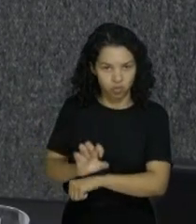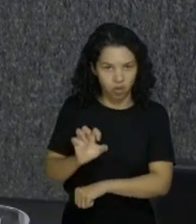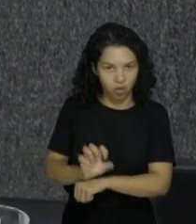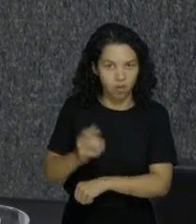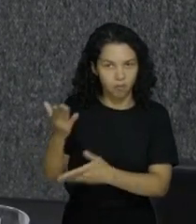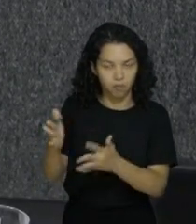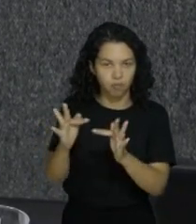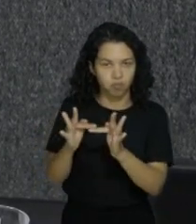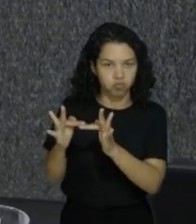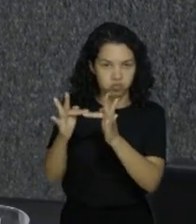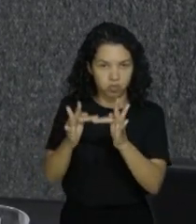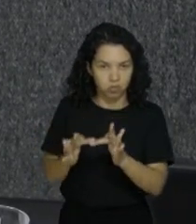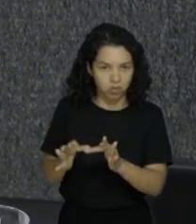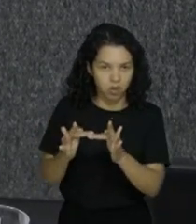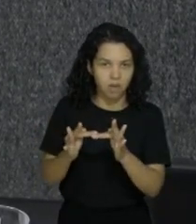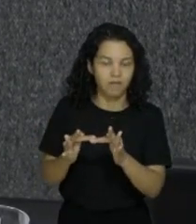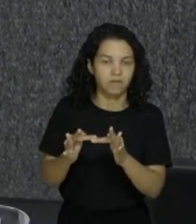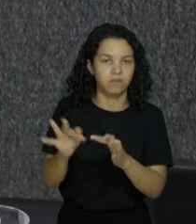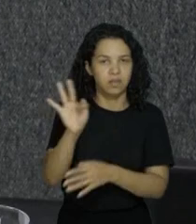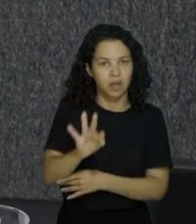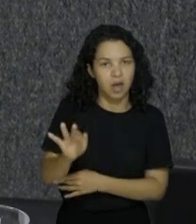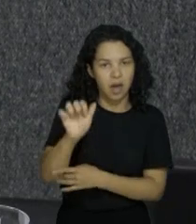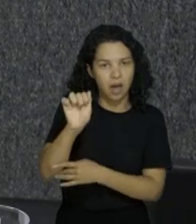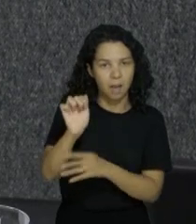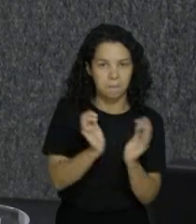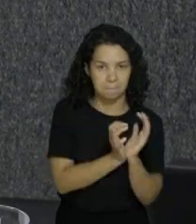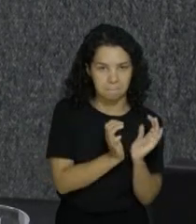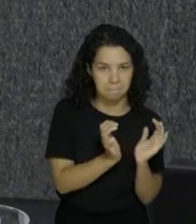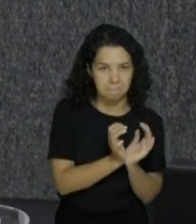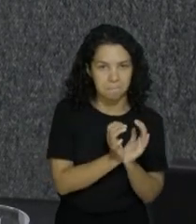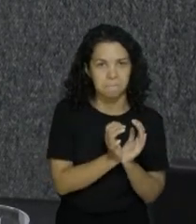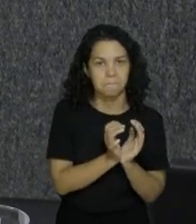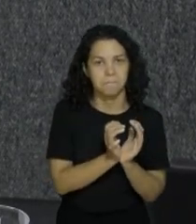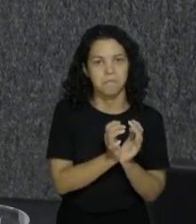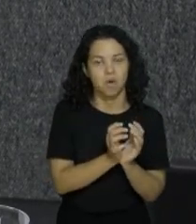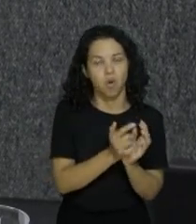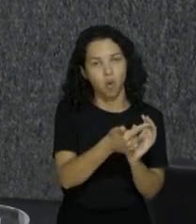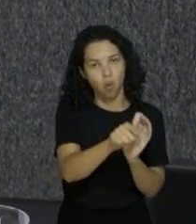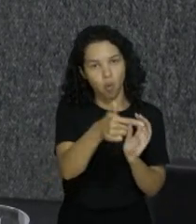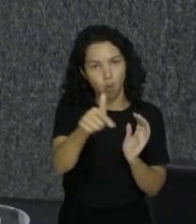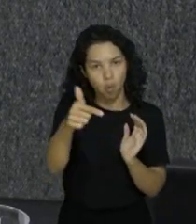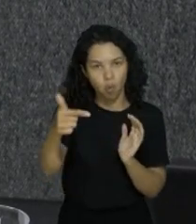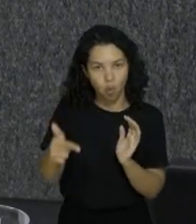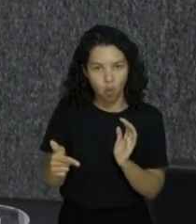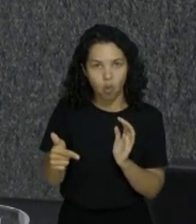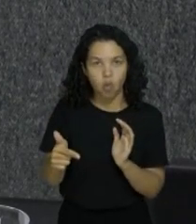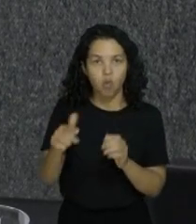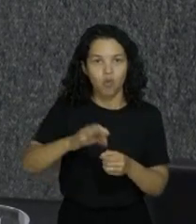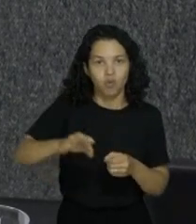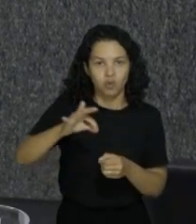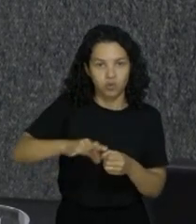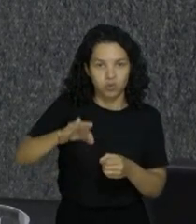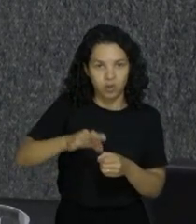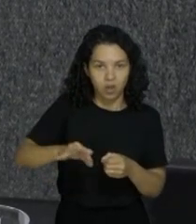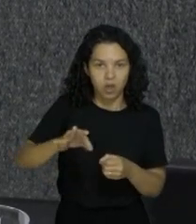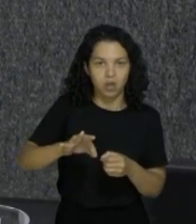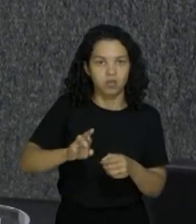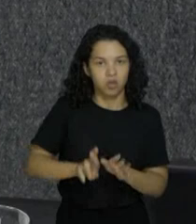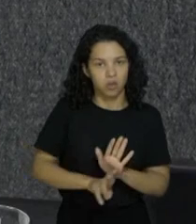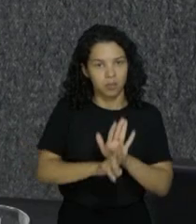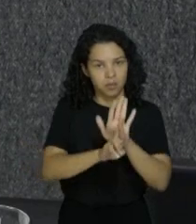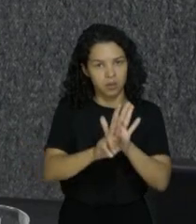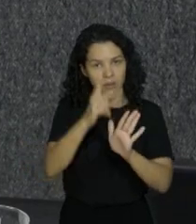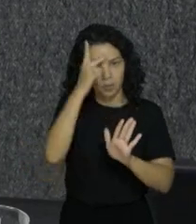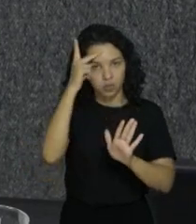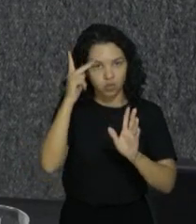Federação das rapaz com as entidades representativas das pessoas com autismo e